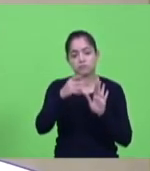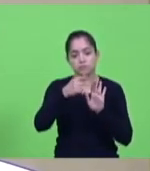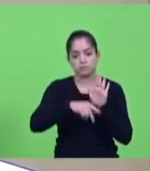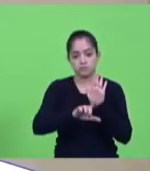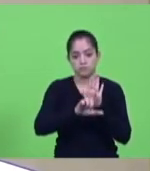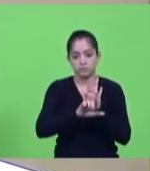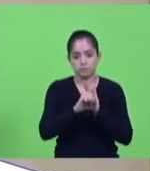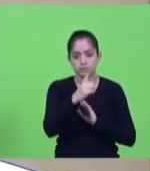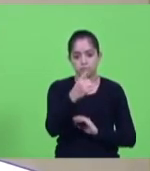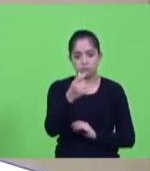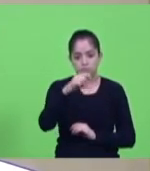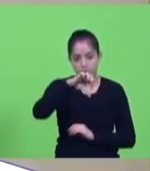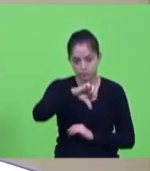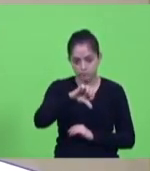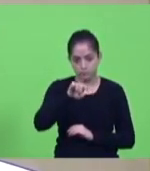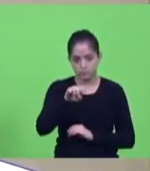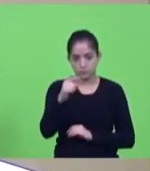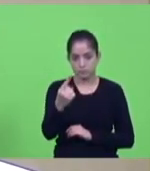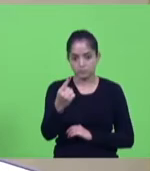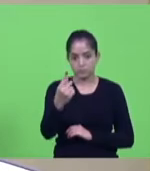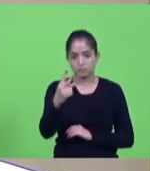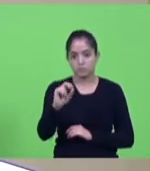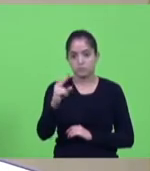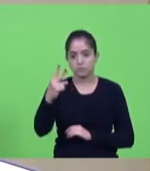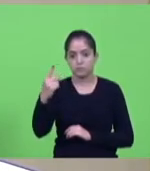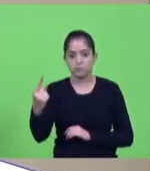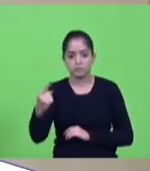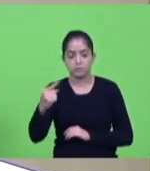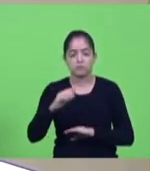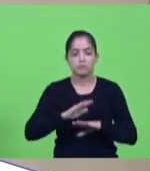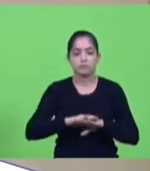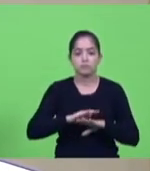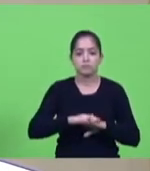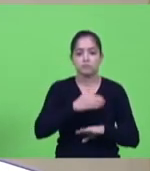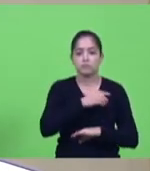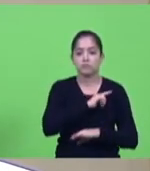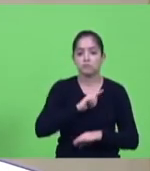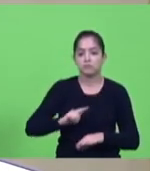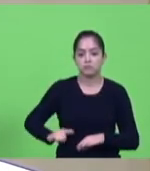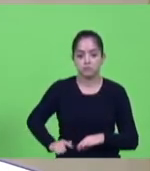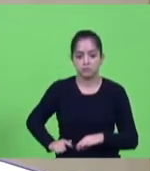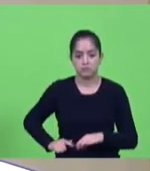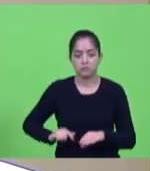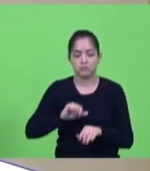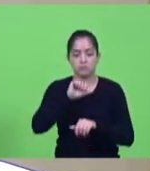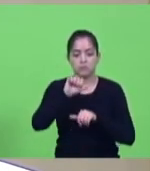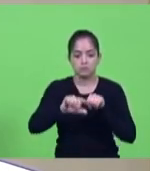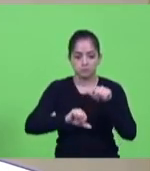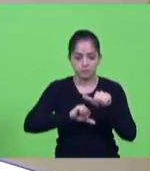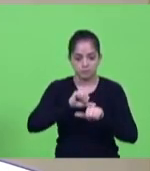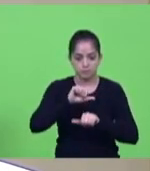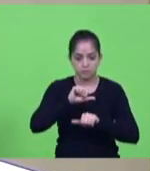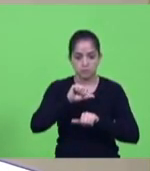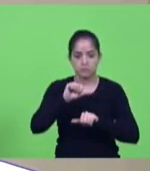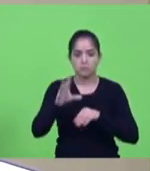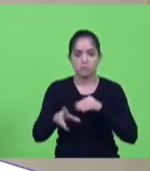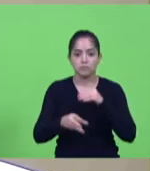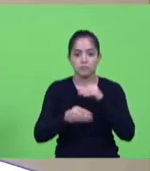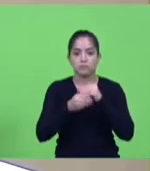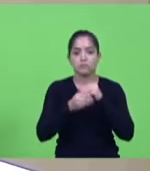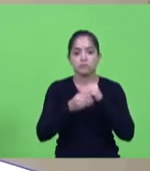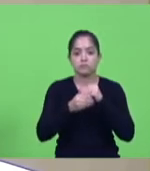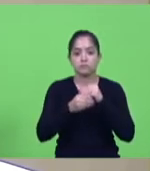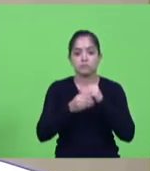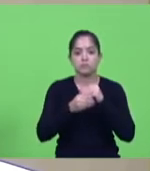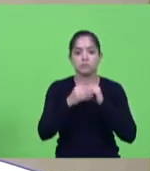lei 19.1/2021, autor governador do Estado. Altera a ementa e o artigo 1º da